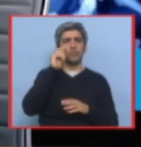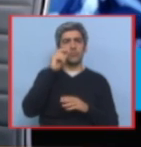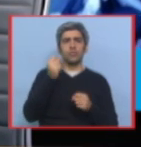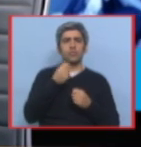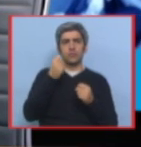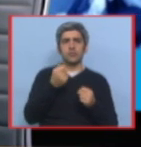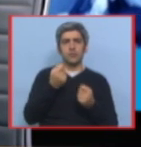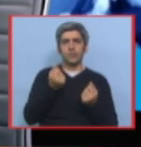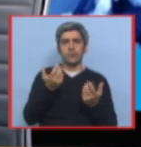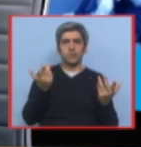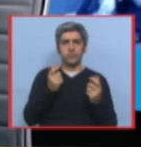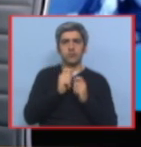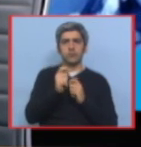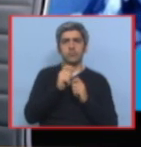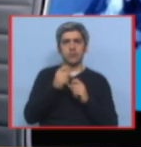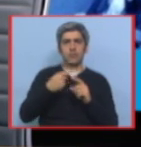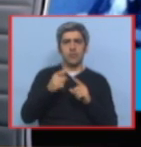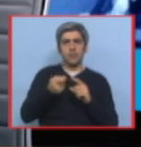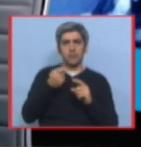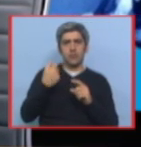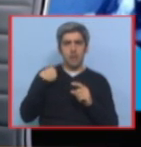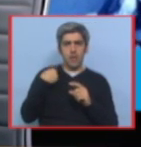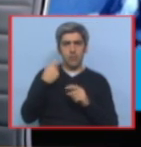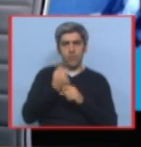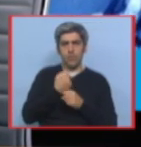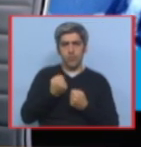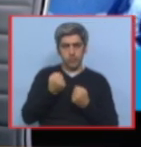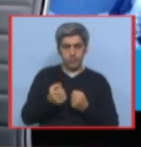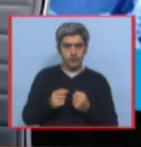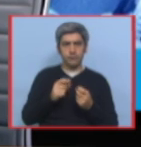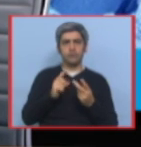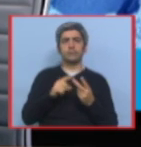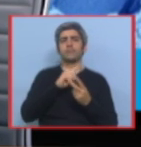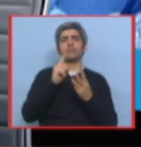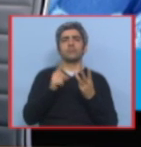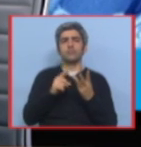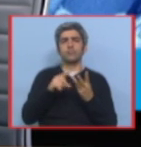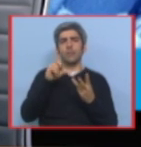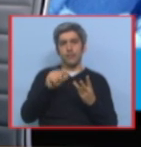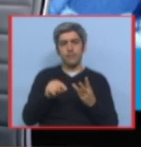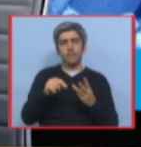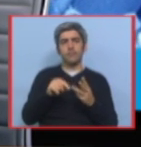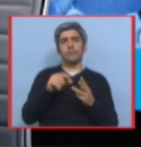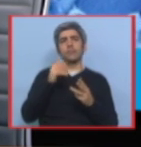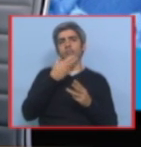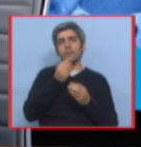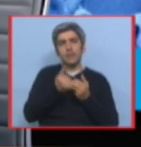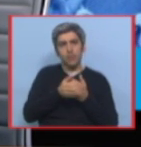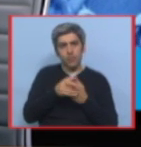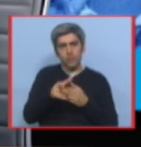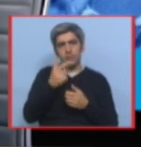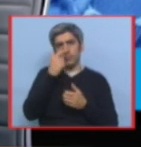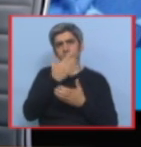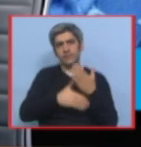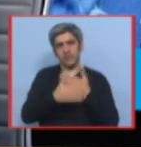ter capacidade financeira para arrendar uma casa ou para comprar uma casa, e é também dirigido aos idosos e aos